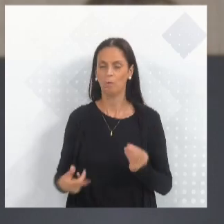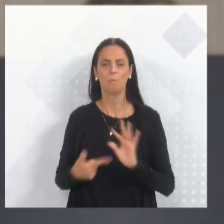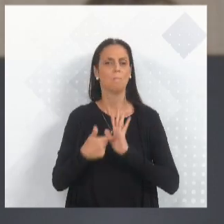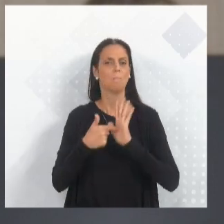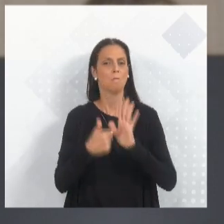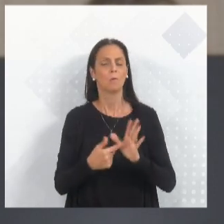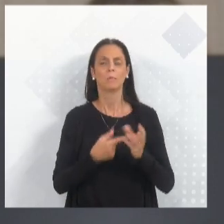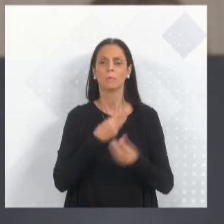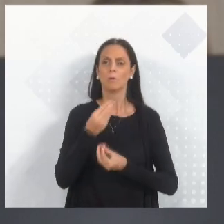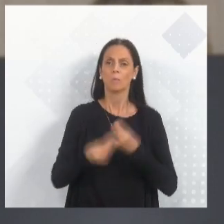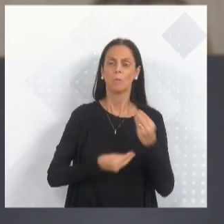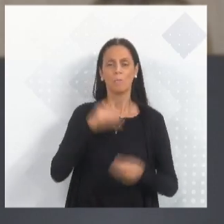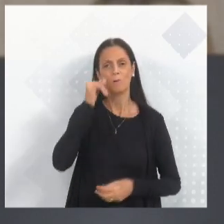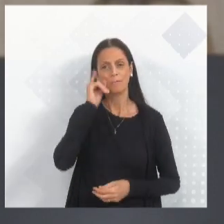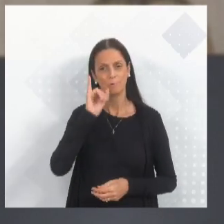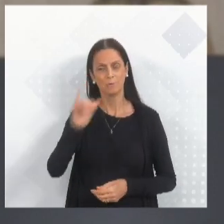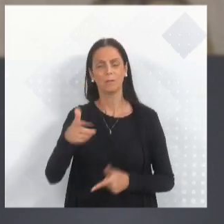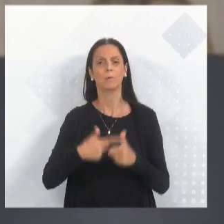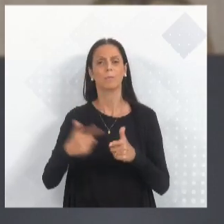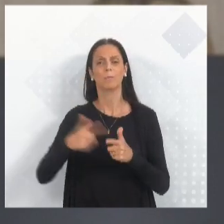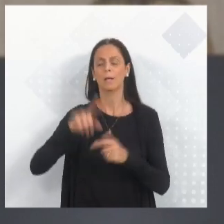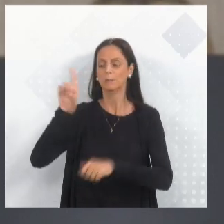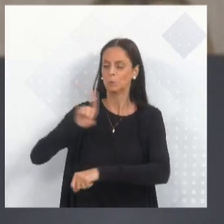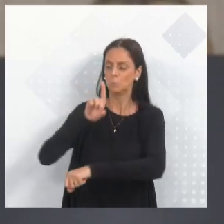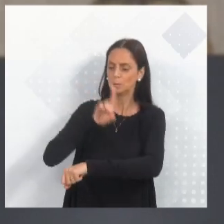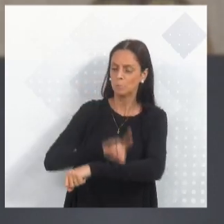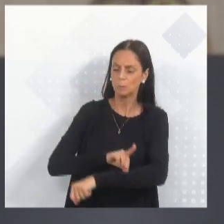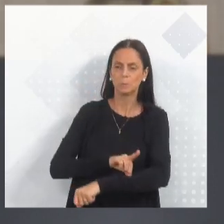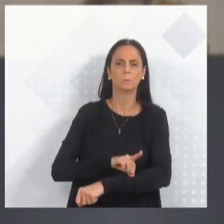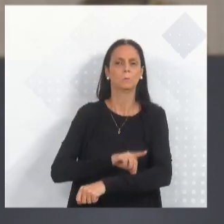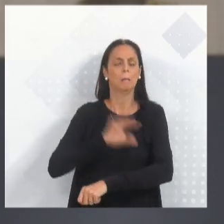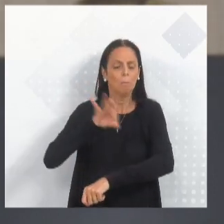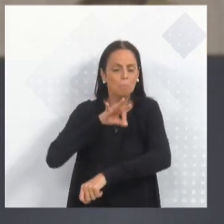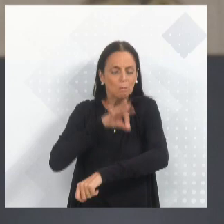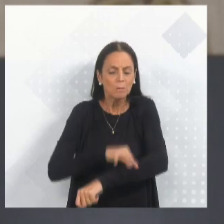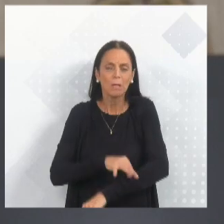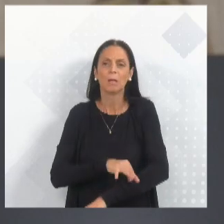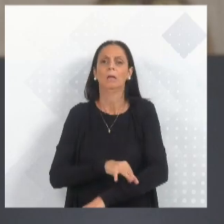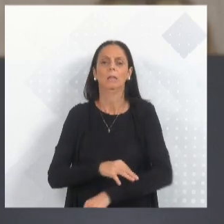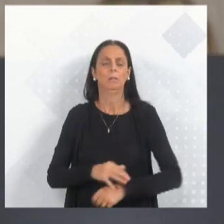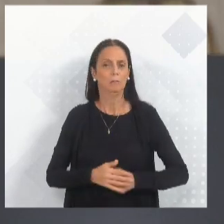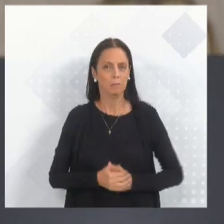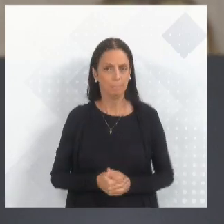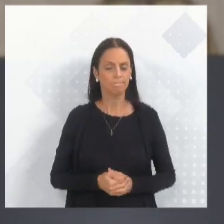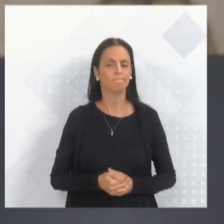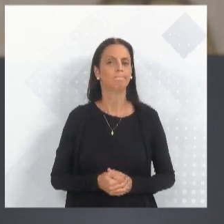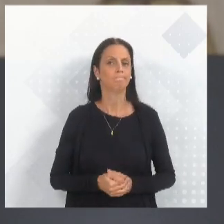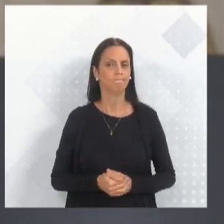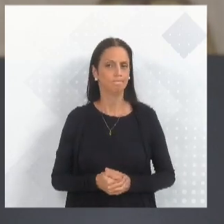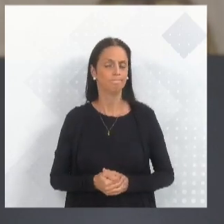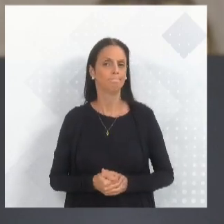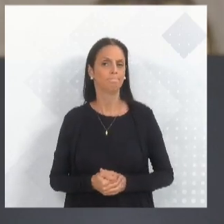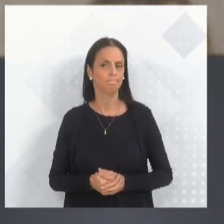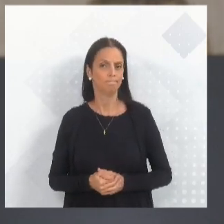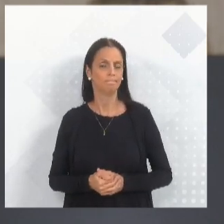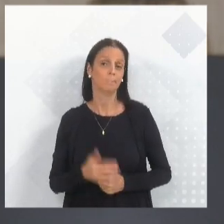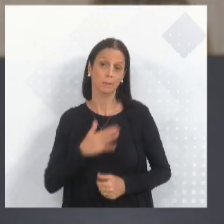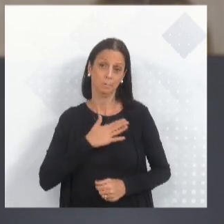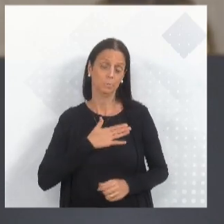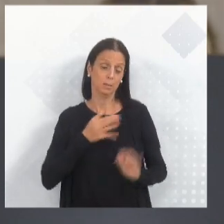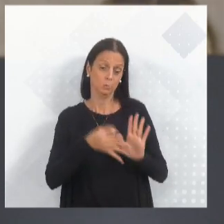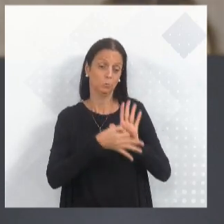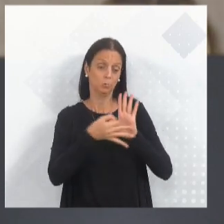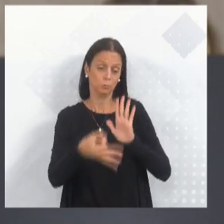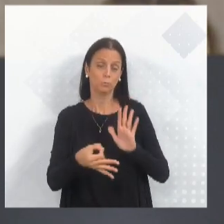como combater como se precaver contra a a dengue e acho que até esse uma sugestão até